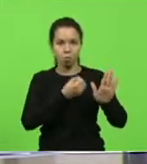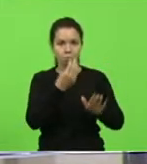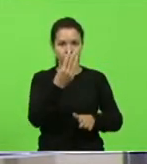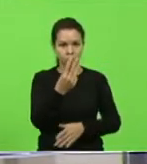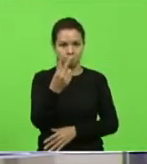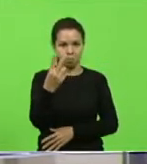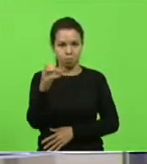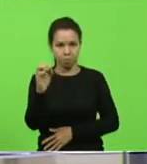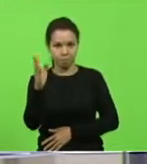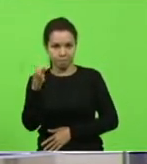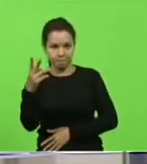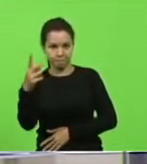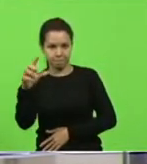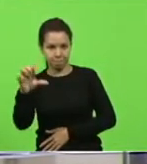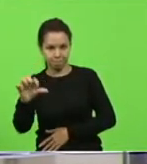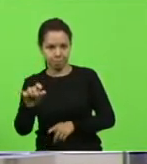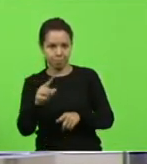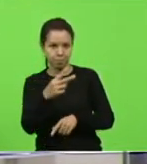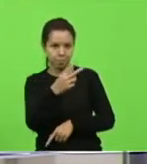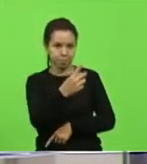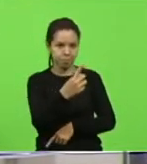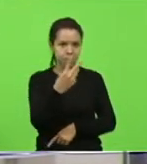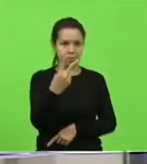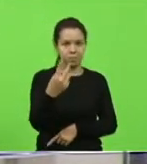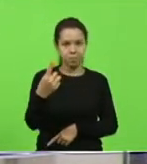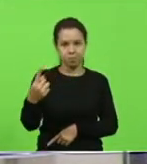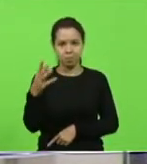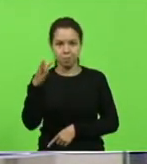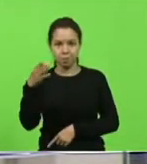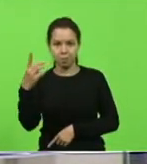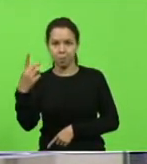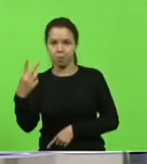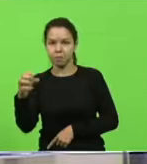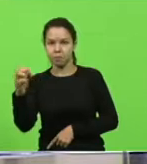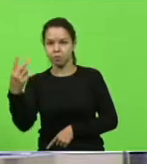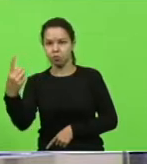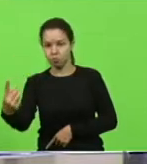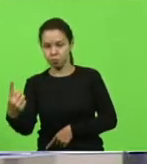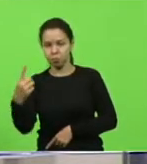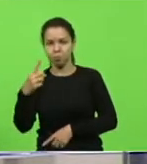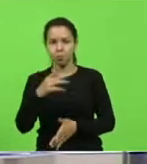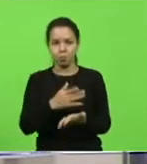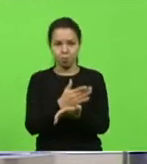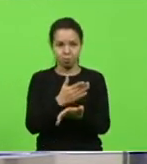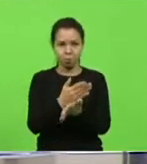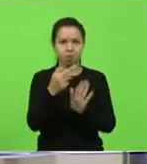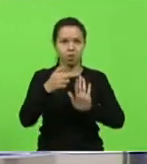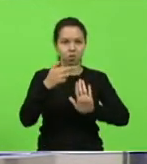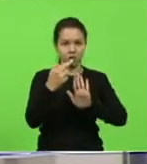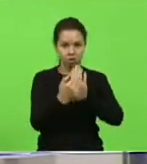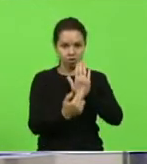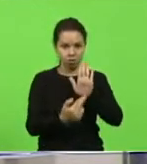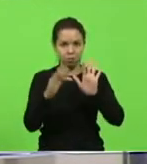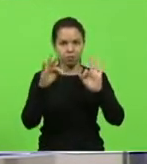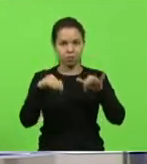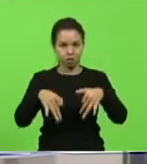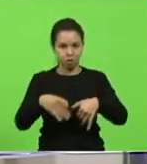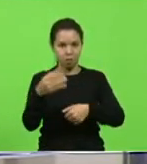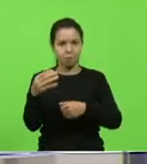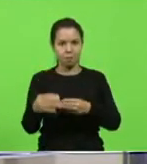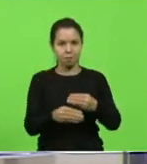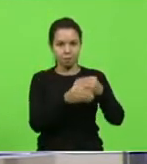320/2009 e 121/2002 um foram aprovadas as redações finais e saradas aos projetos de